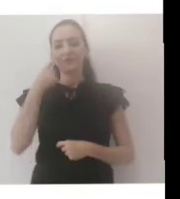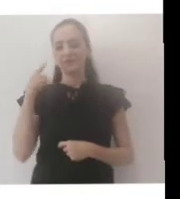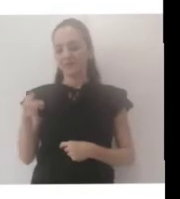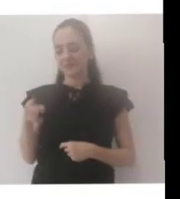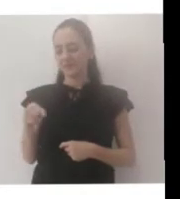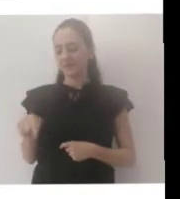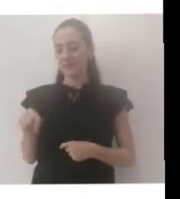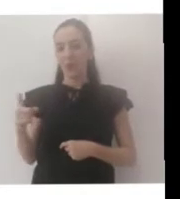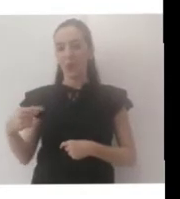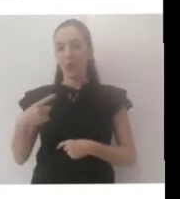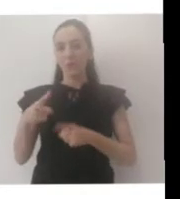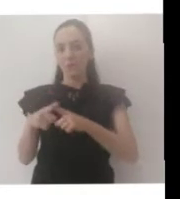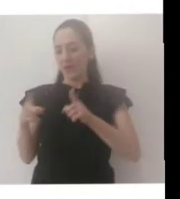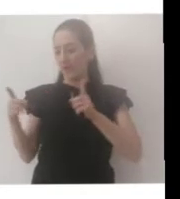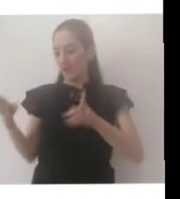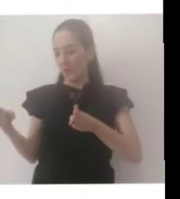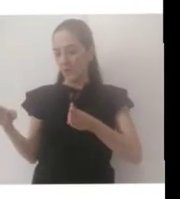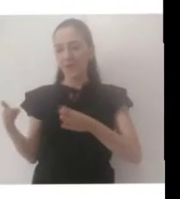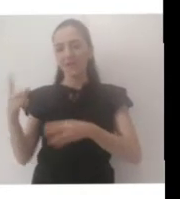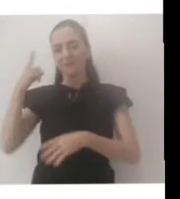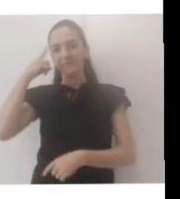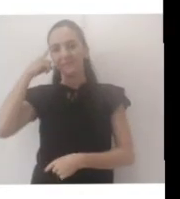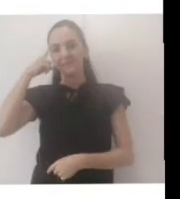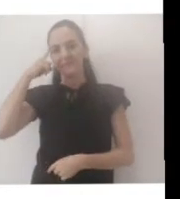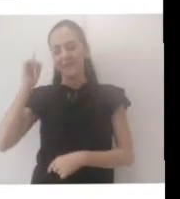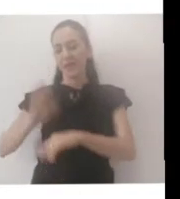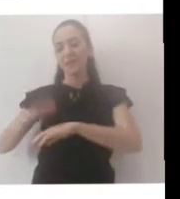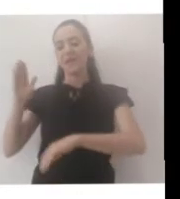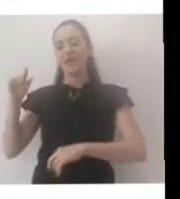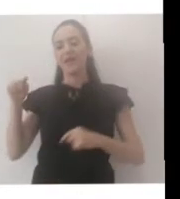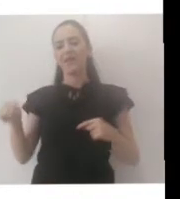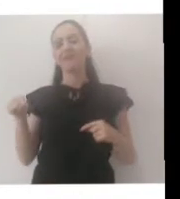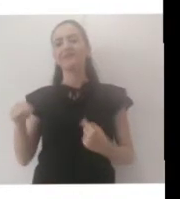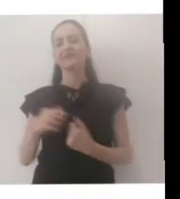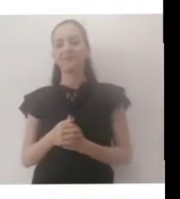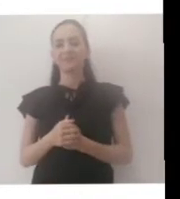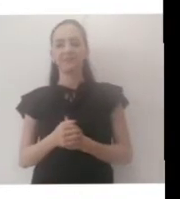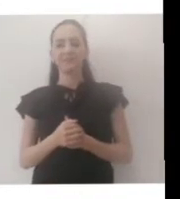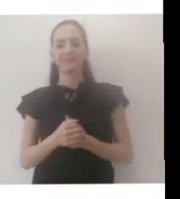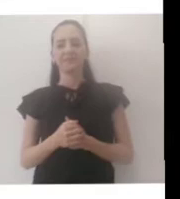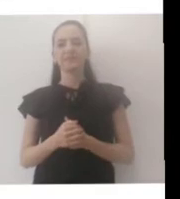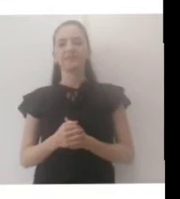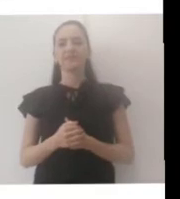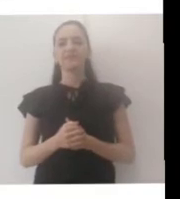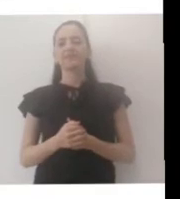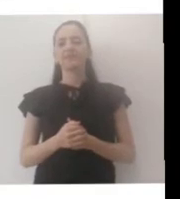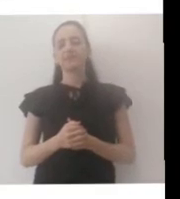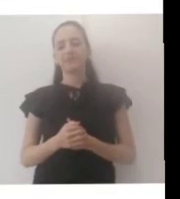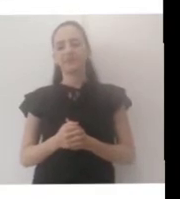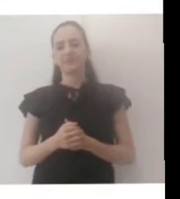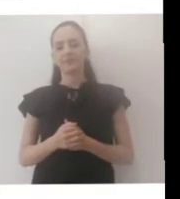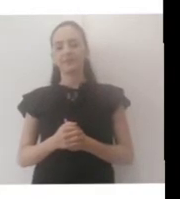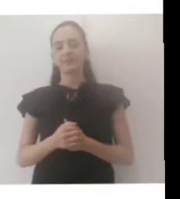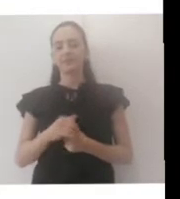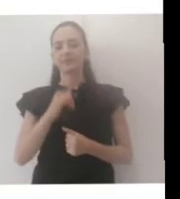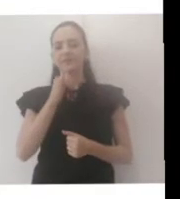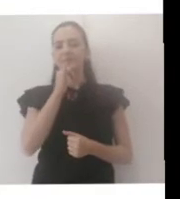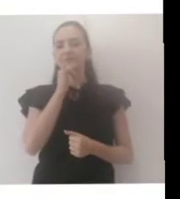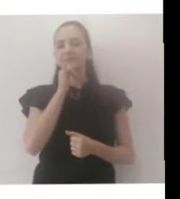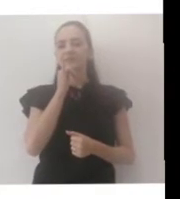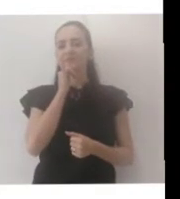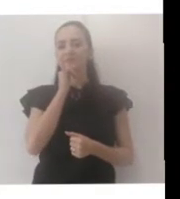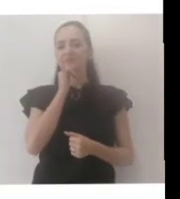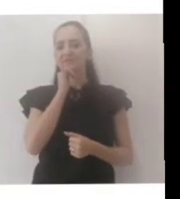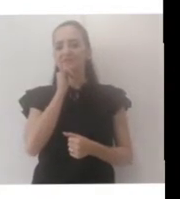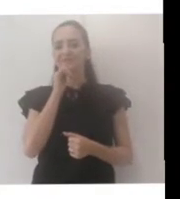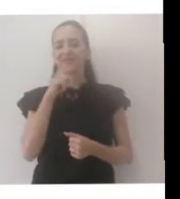anos, que é onde tem a cobra grande, porque ela vê que é maior, e ela acha que ali é maior por causa disso. Então, por exemplo, se uma professora